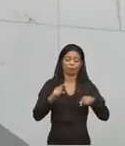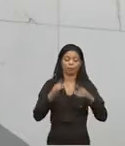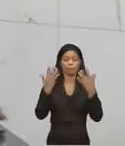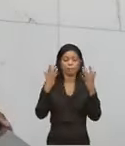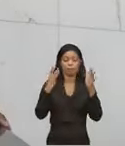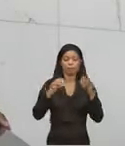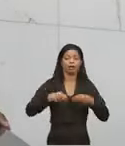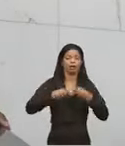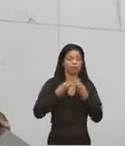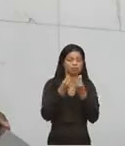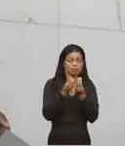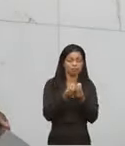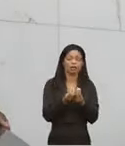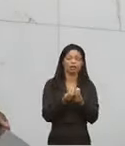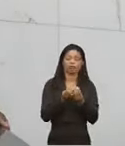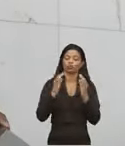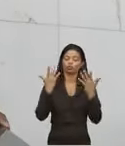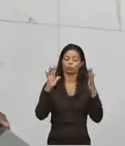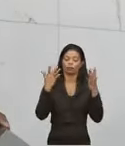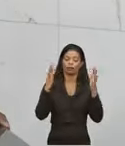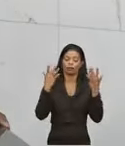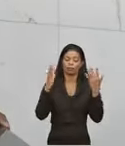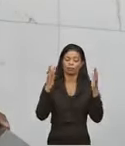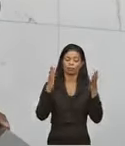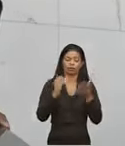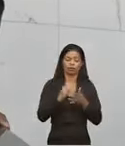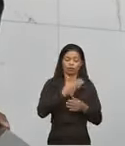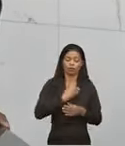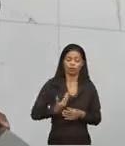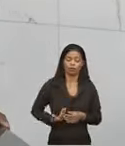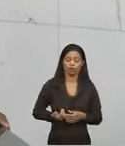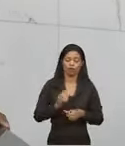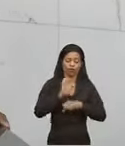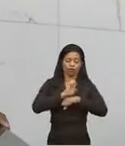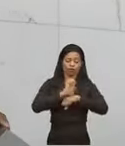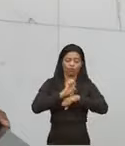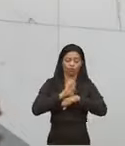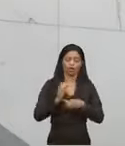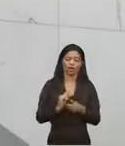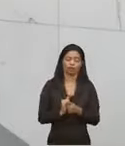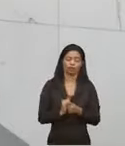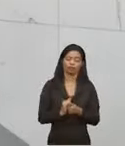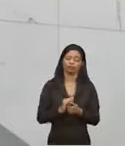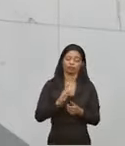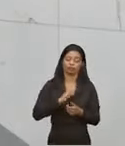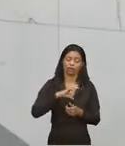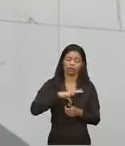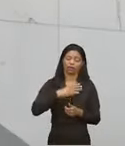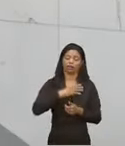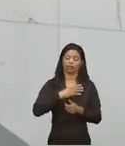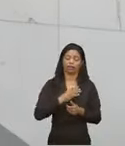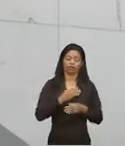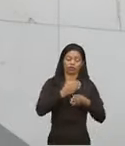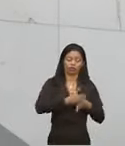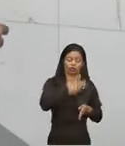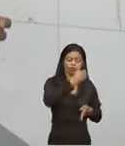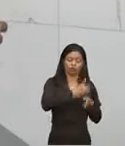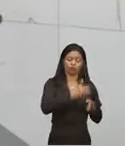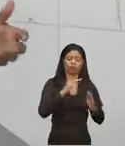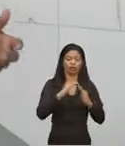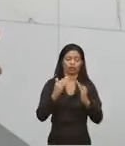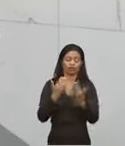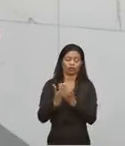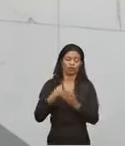é para parabenizar. Eu parabenizo o governo do estado por ter coragem de construir aquela escola ali. E nós